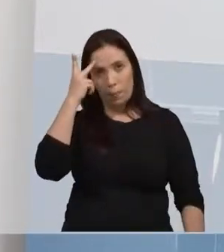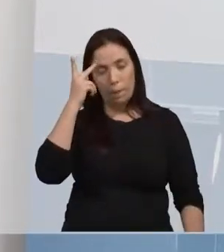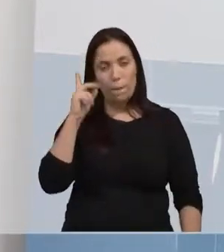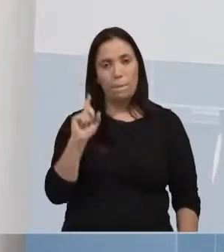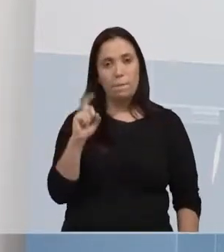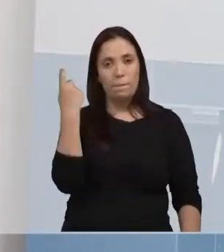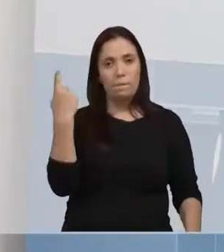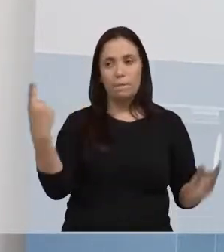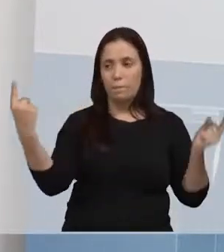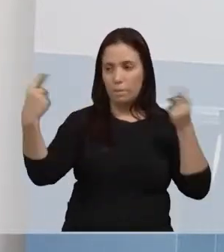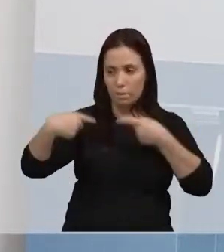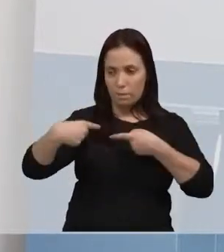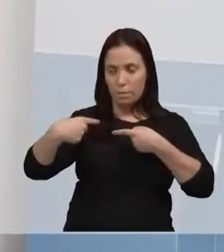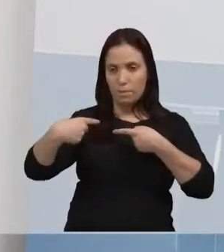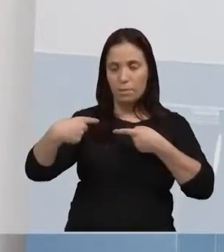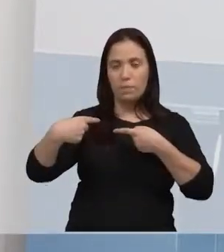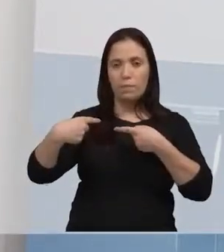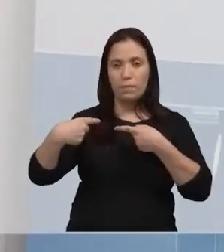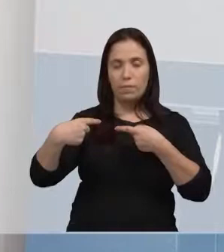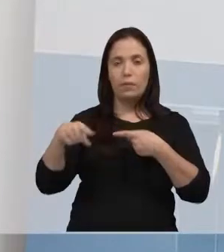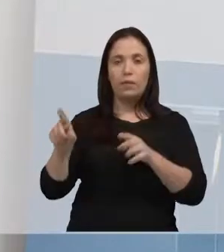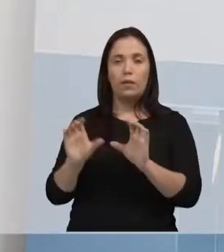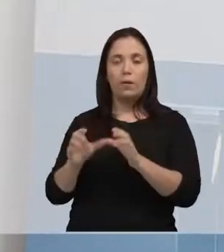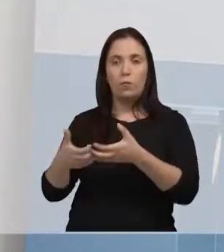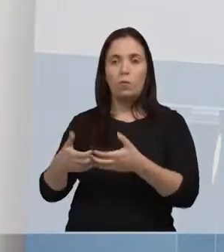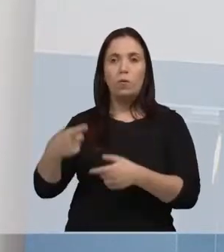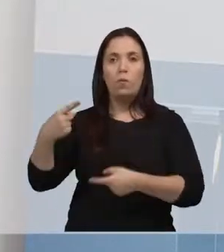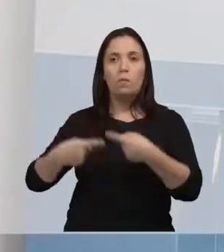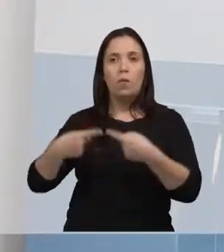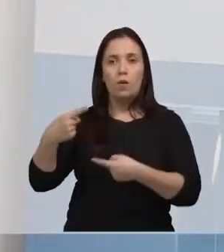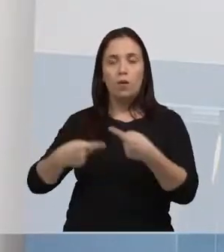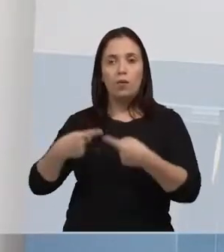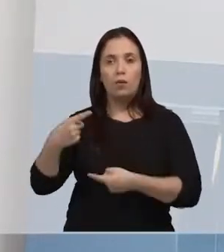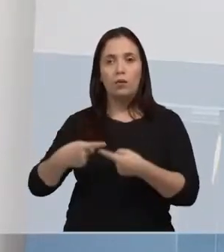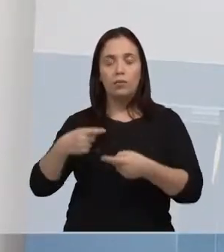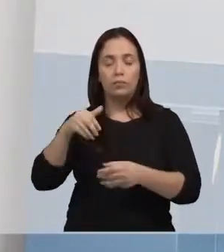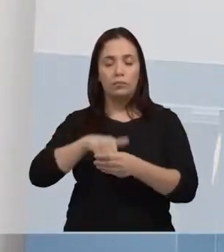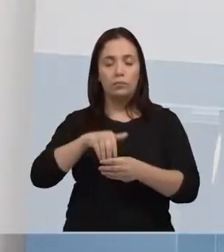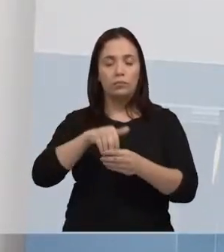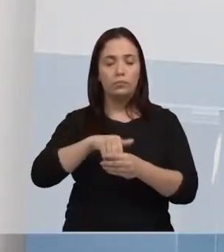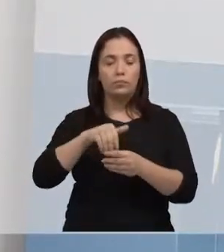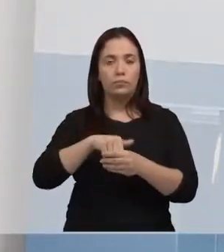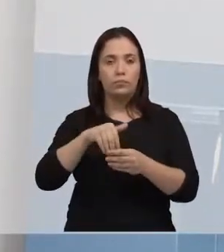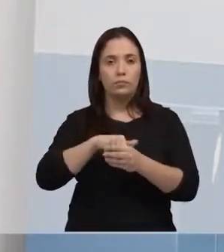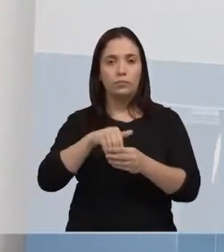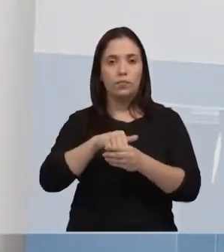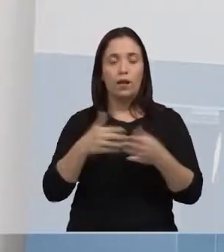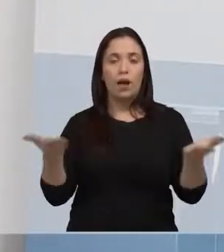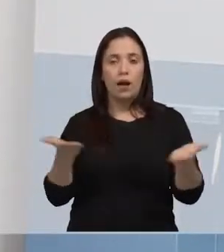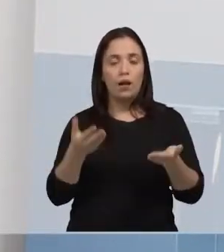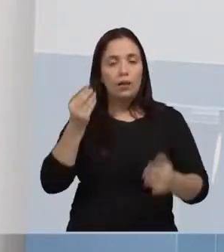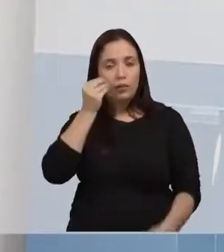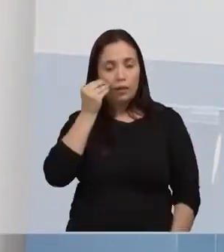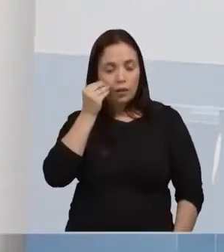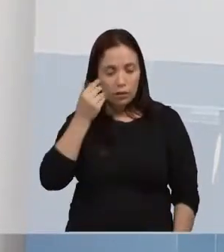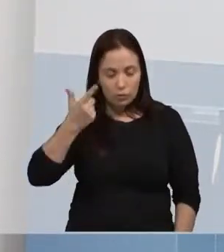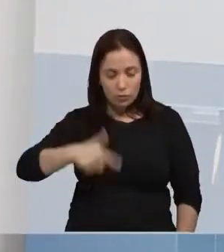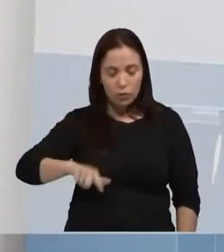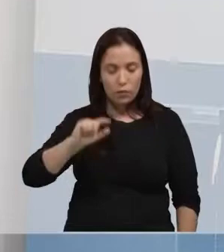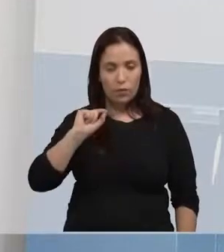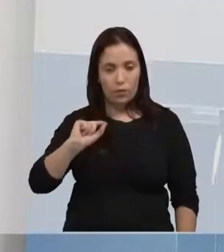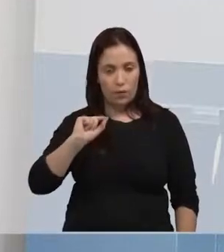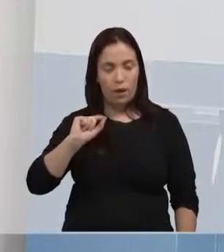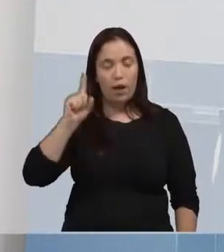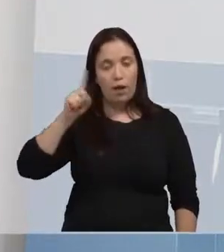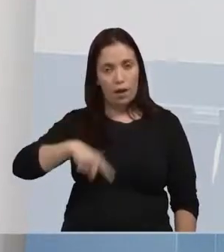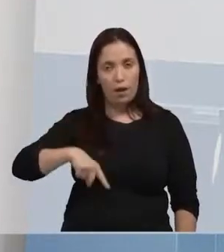quem foi seu adversário, mas era do grupo político que elegeu o Cid Gomes, e ele está tentando trazer de volta, que